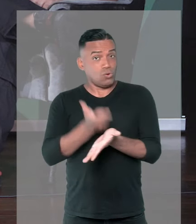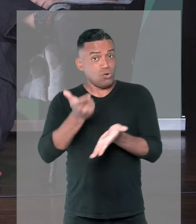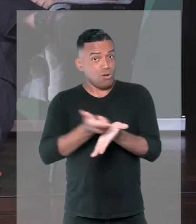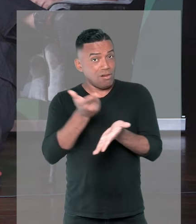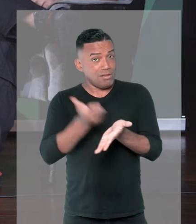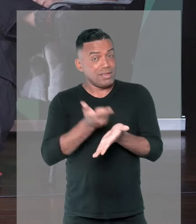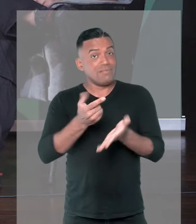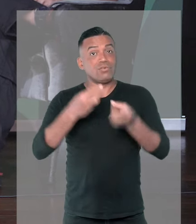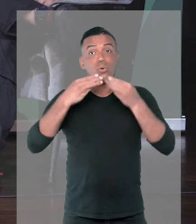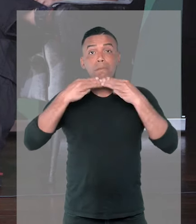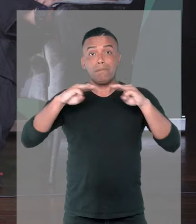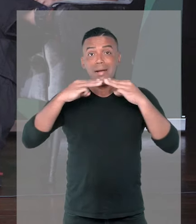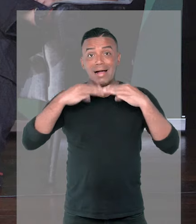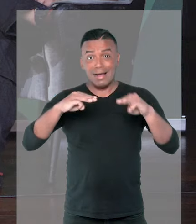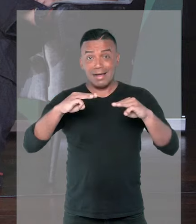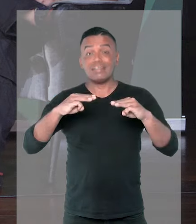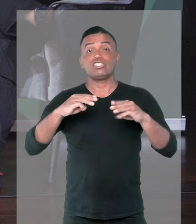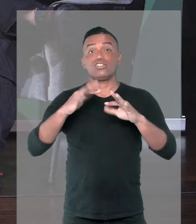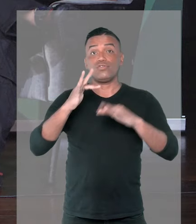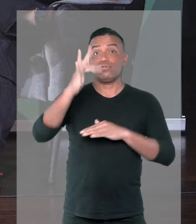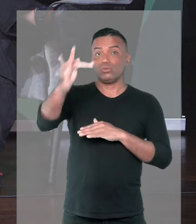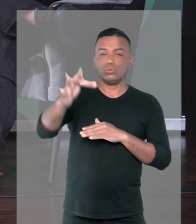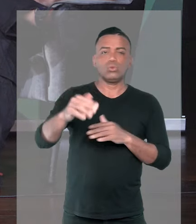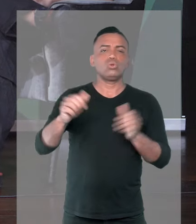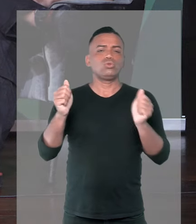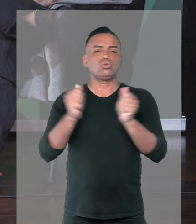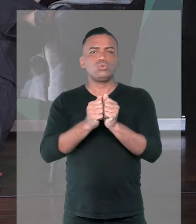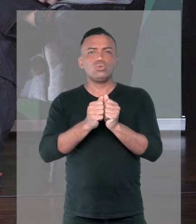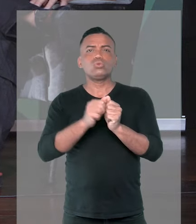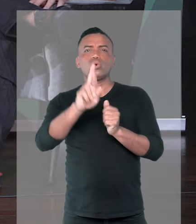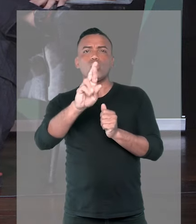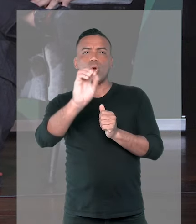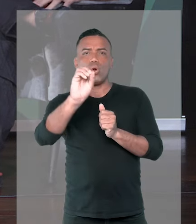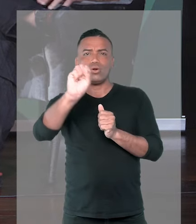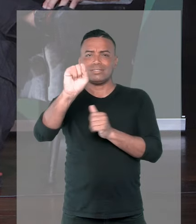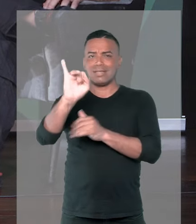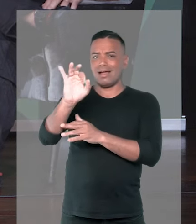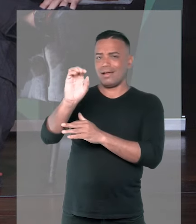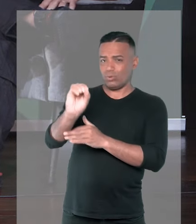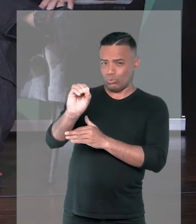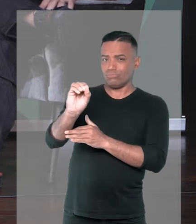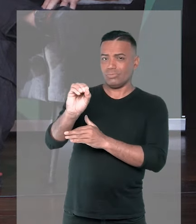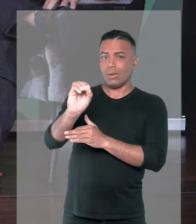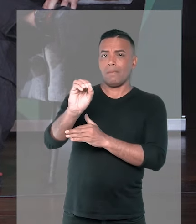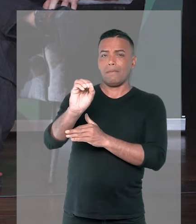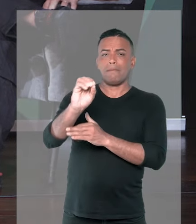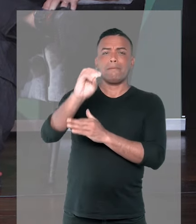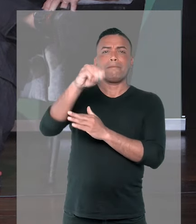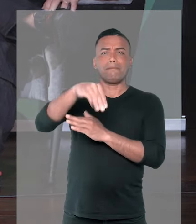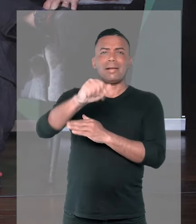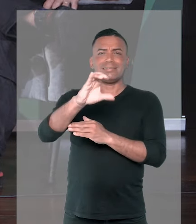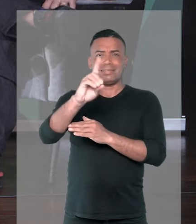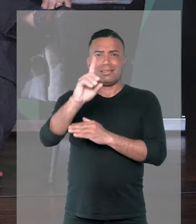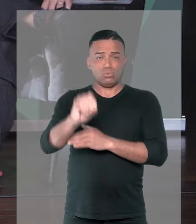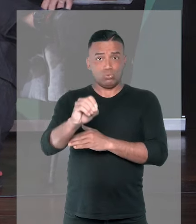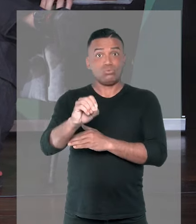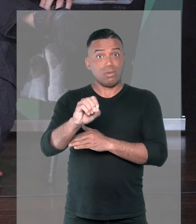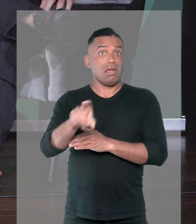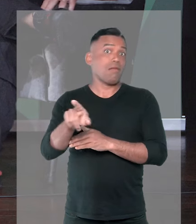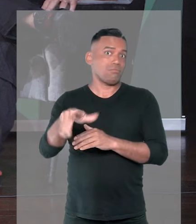marketing do Futuro foi escrito por Rosário Pompeia e por mim mesmo Rosário é uma pessoa de